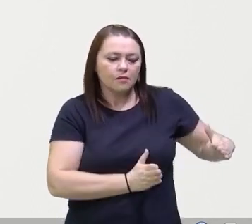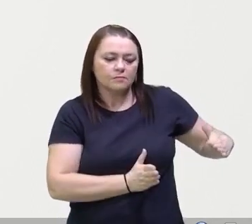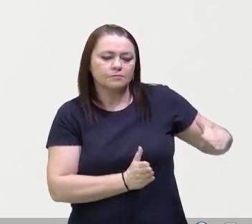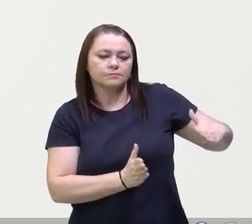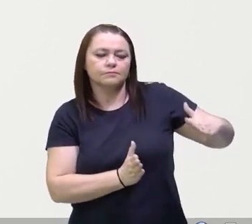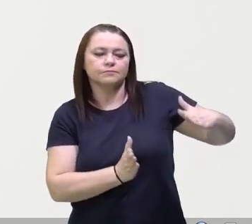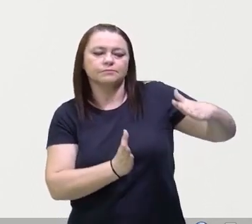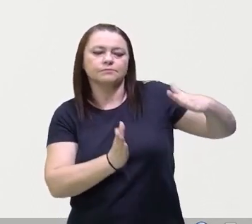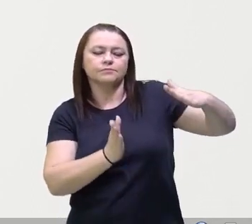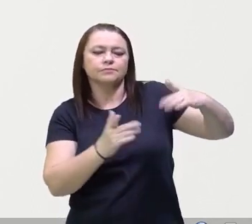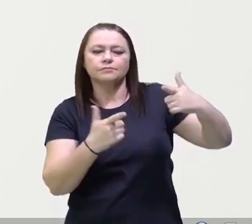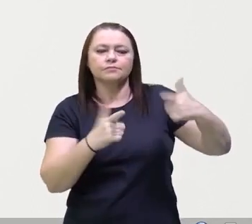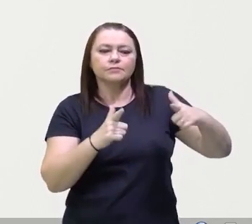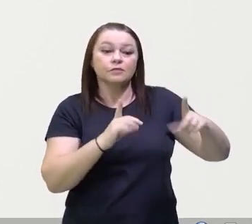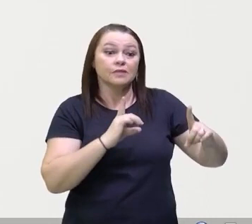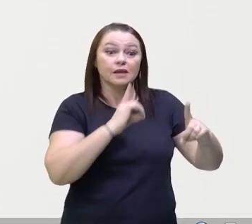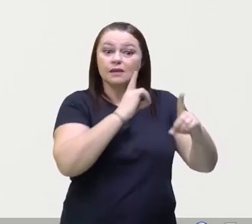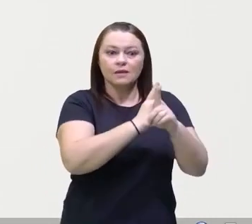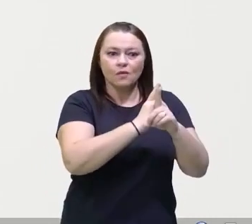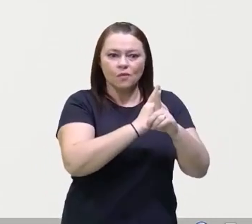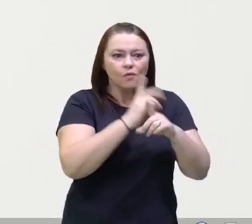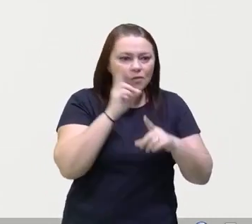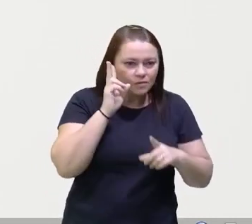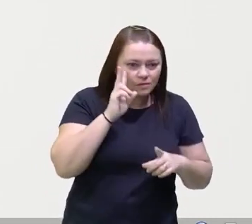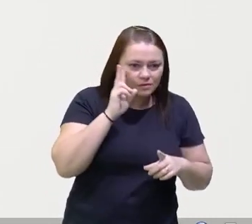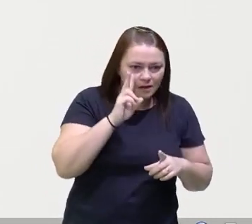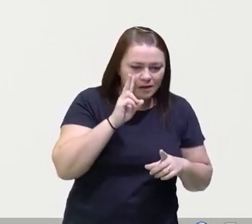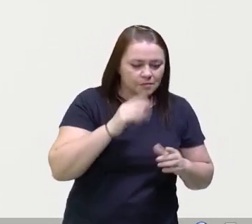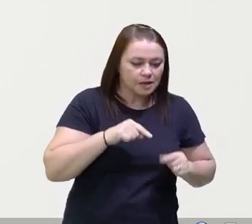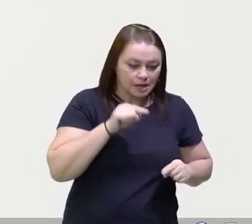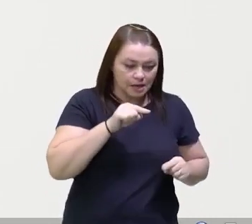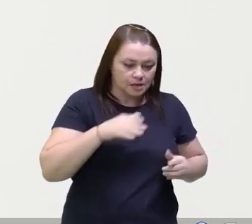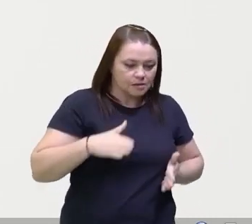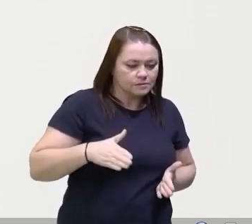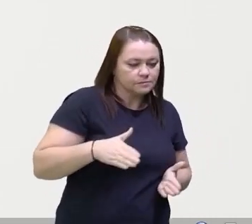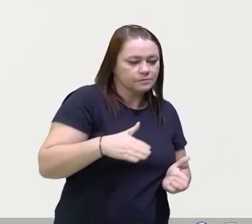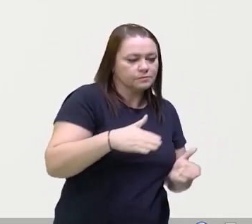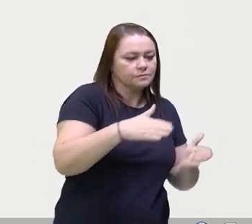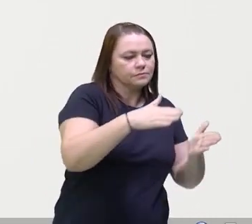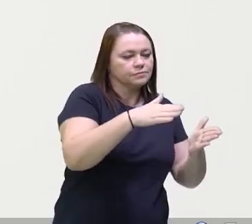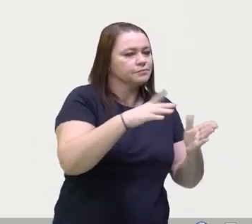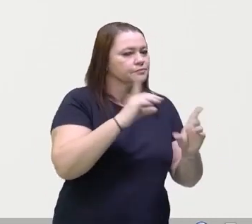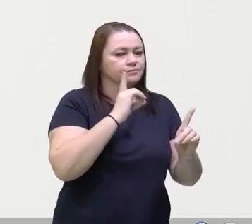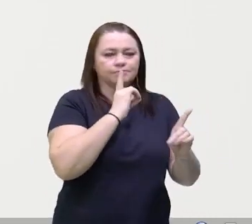paralelo. Ó, mesma forma aqui também, ó, lado oposto.